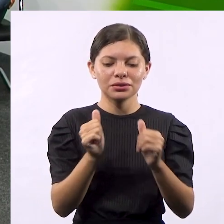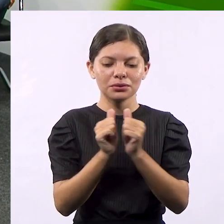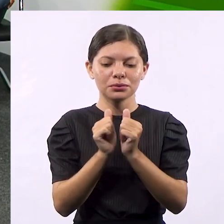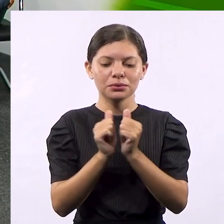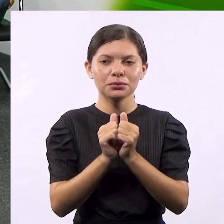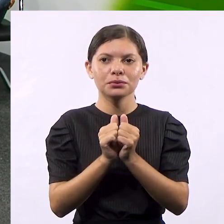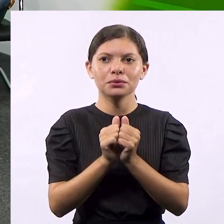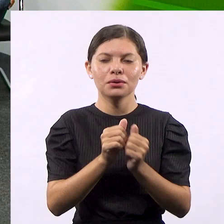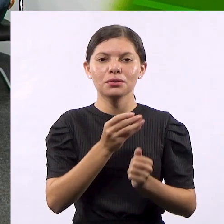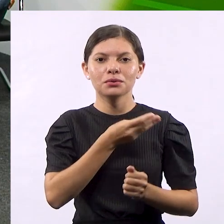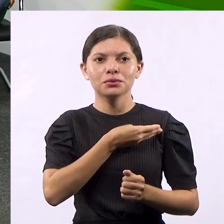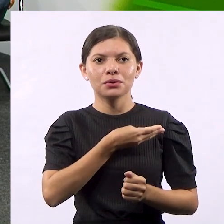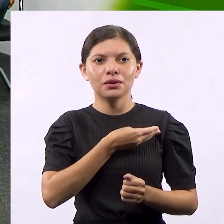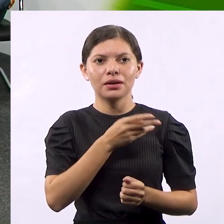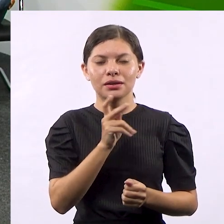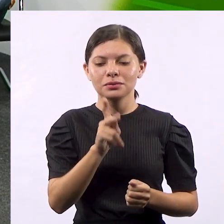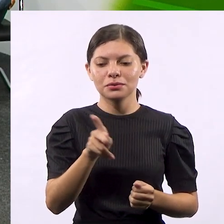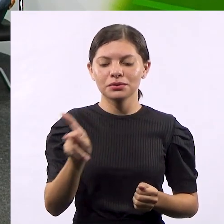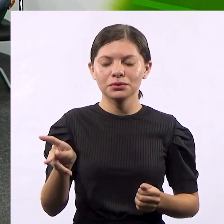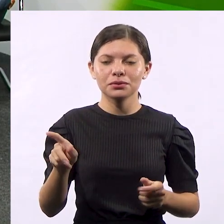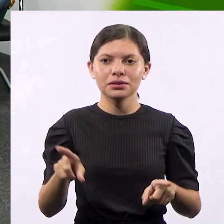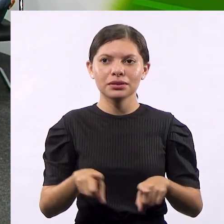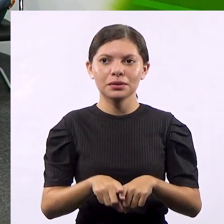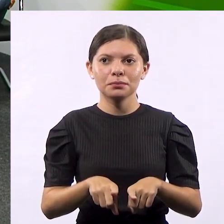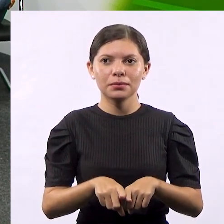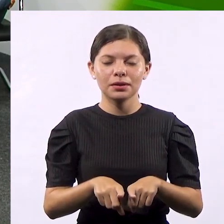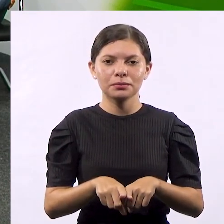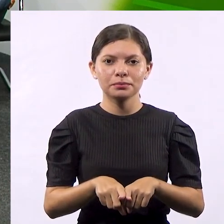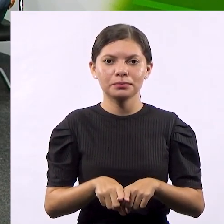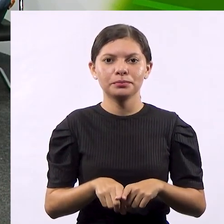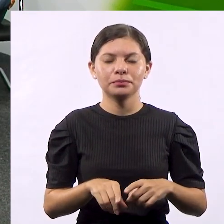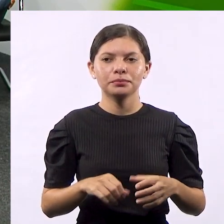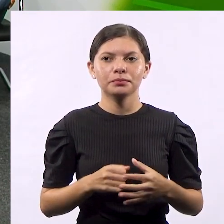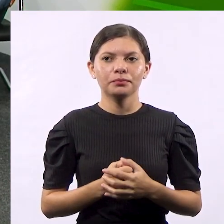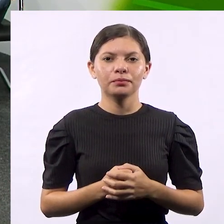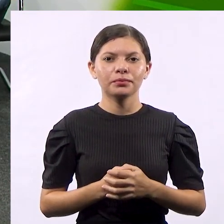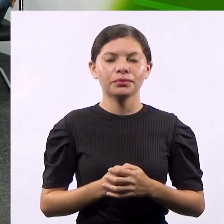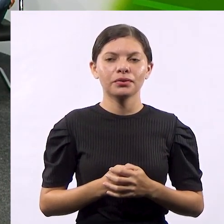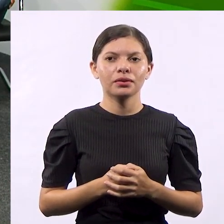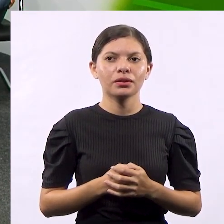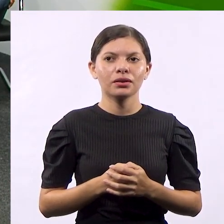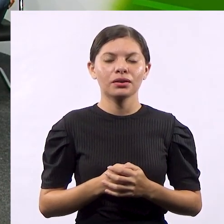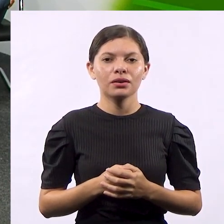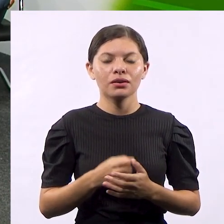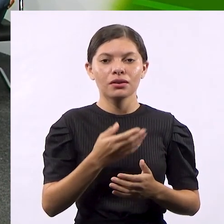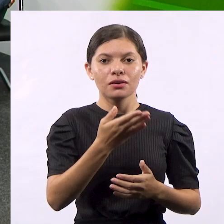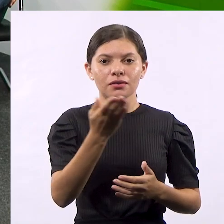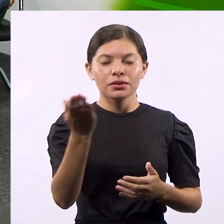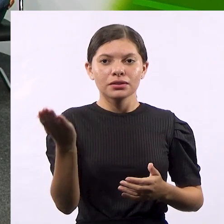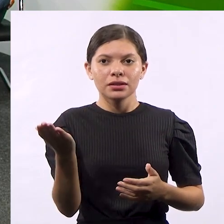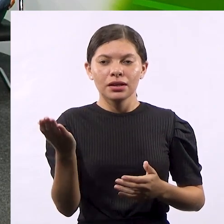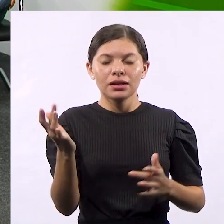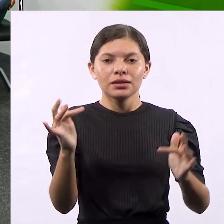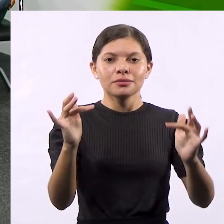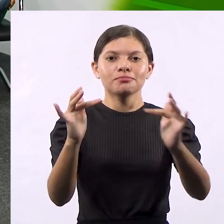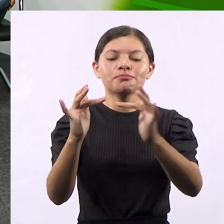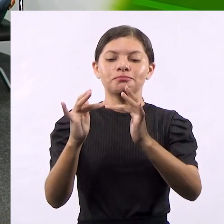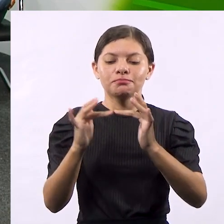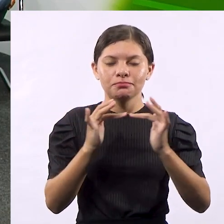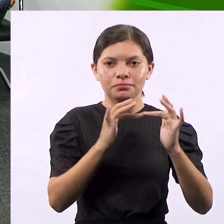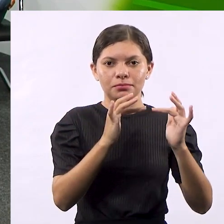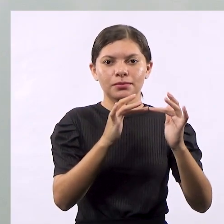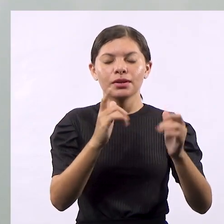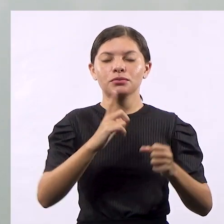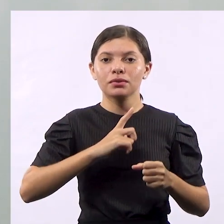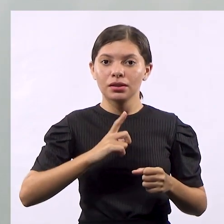oportunidade de estar aqui, na companhia das colegas professores também, e dizer que, de igual modo, nós esperamos que vocês possam também